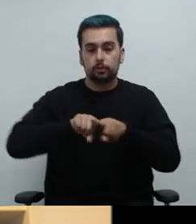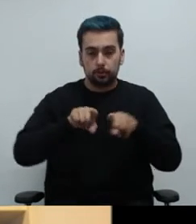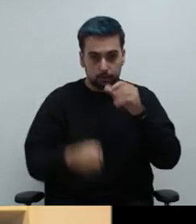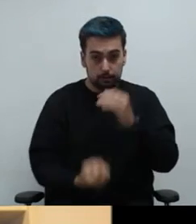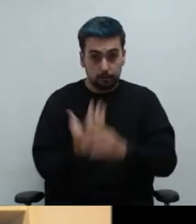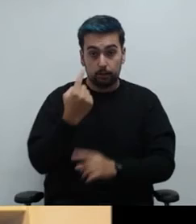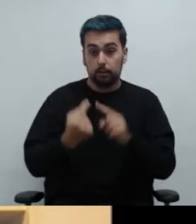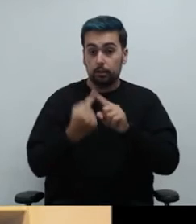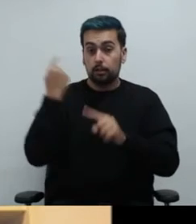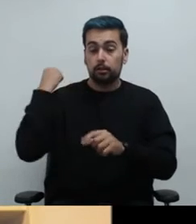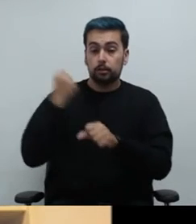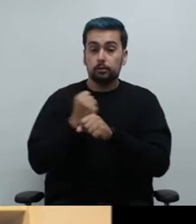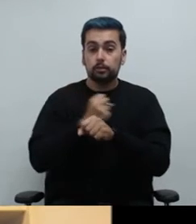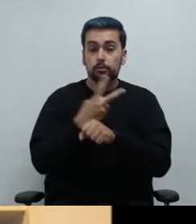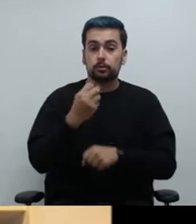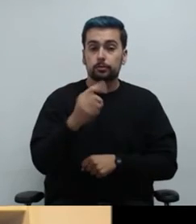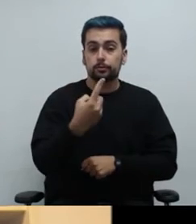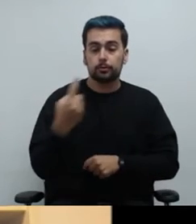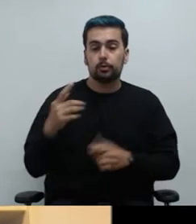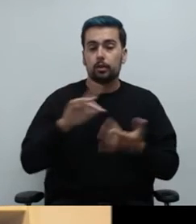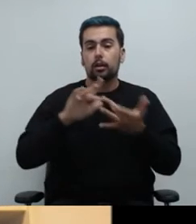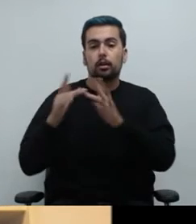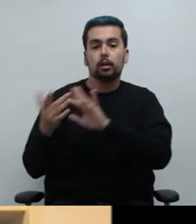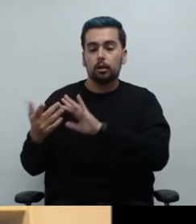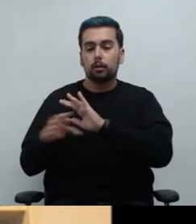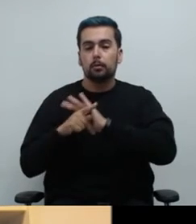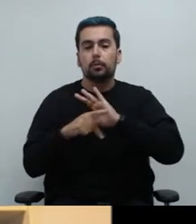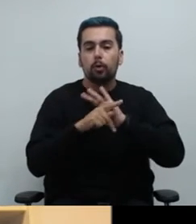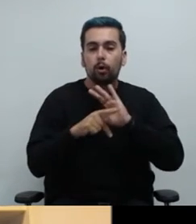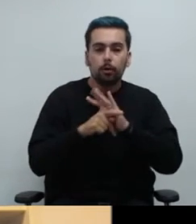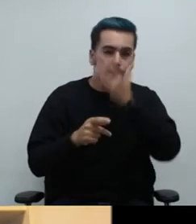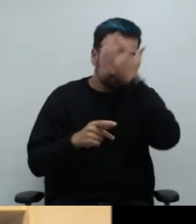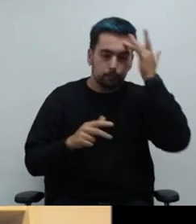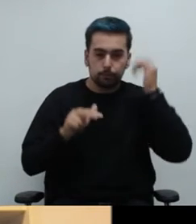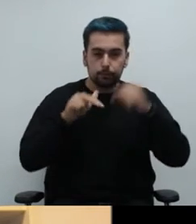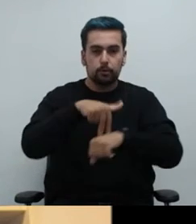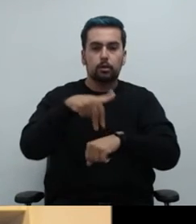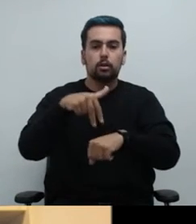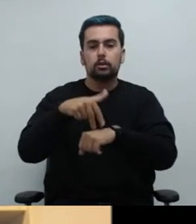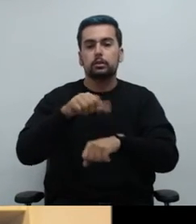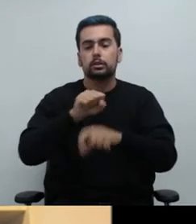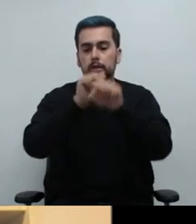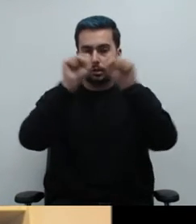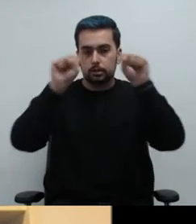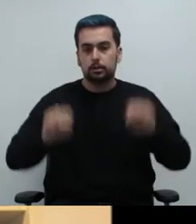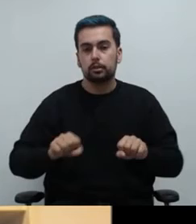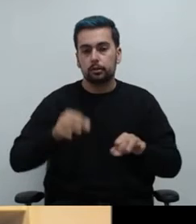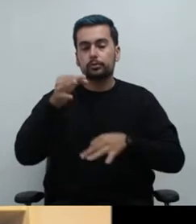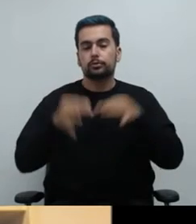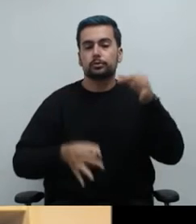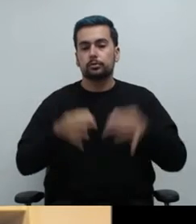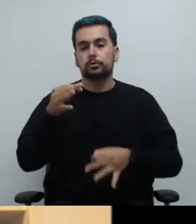em 2011, é uma articulação de integrantes do sistema de justiça,